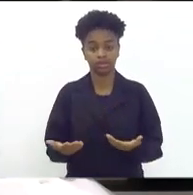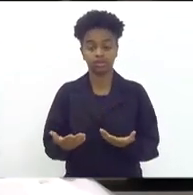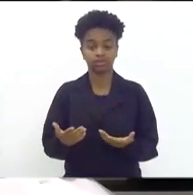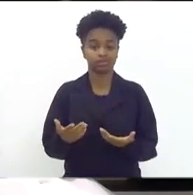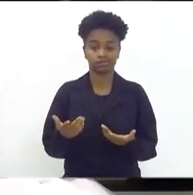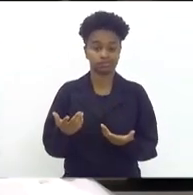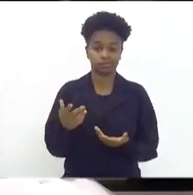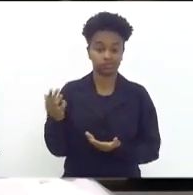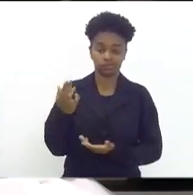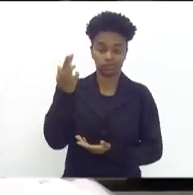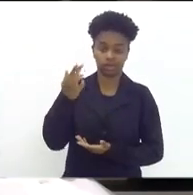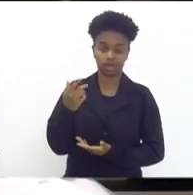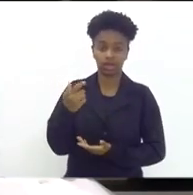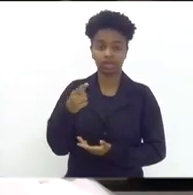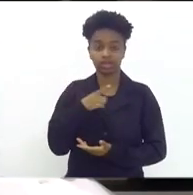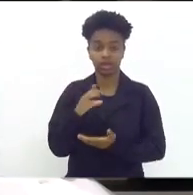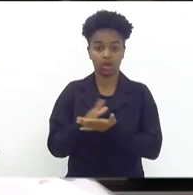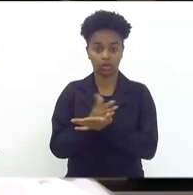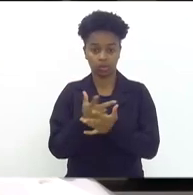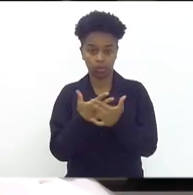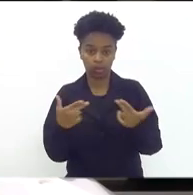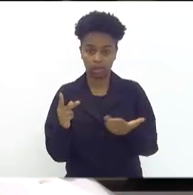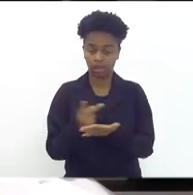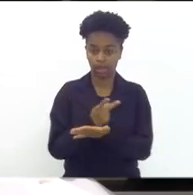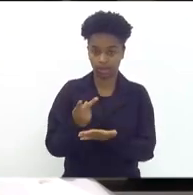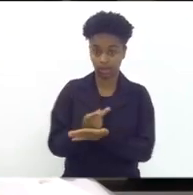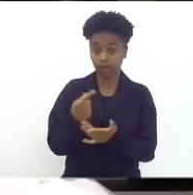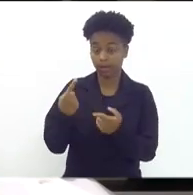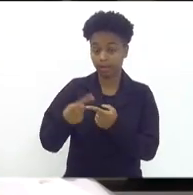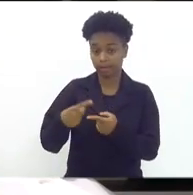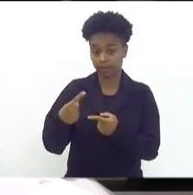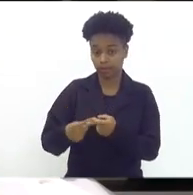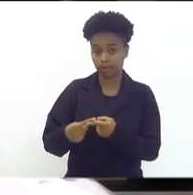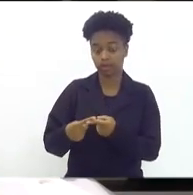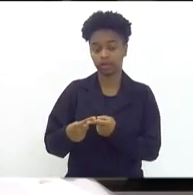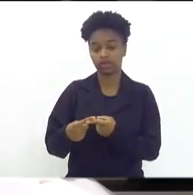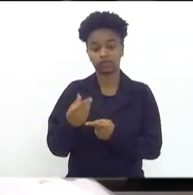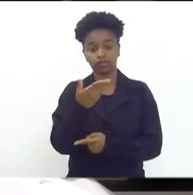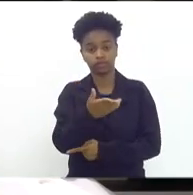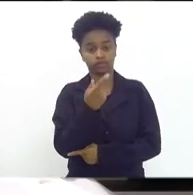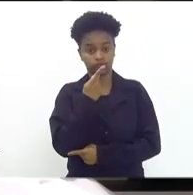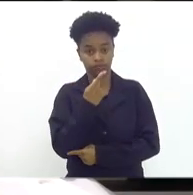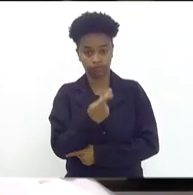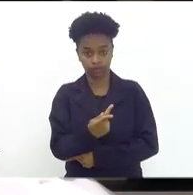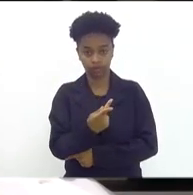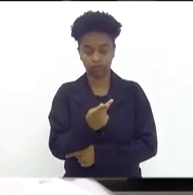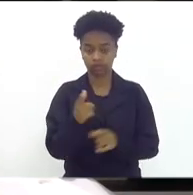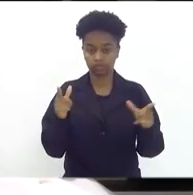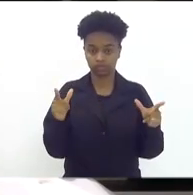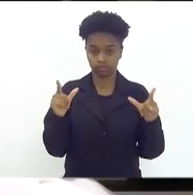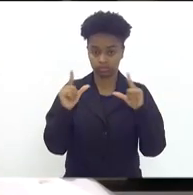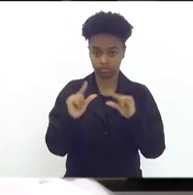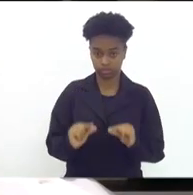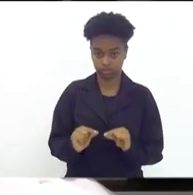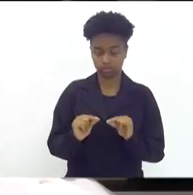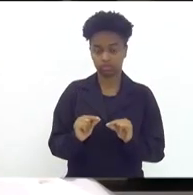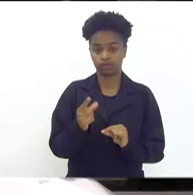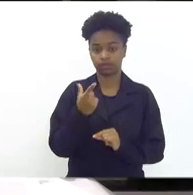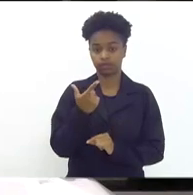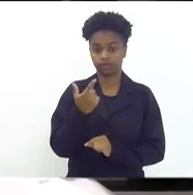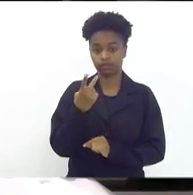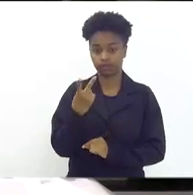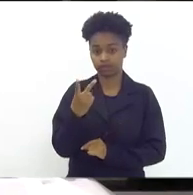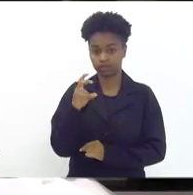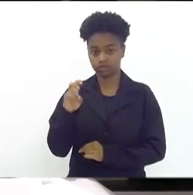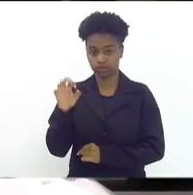alguma coisa tá errada Presidente E aí já que o senhor disse que reduziu em 25% da presença